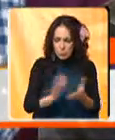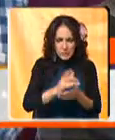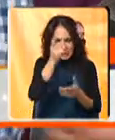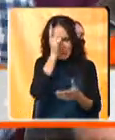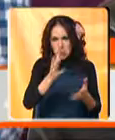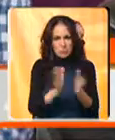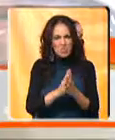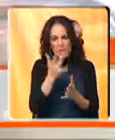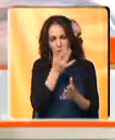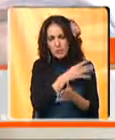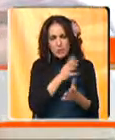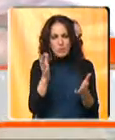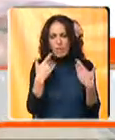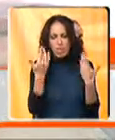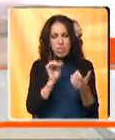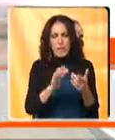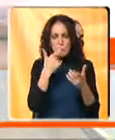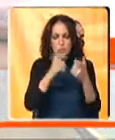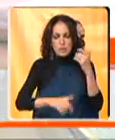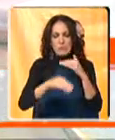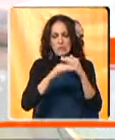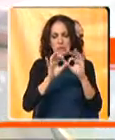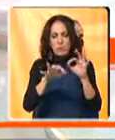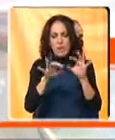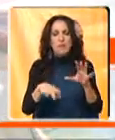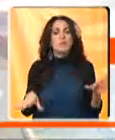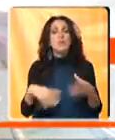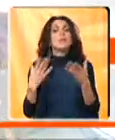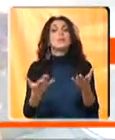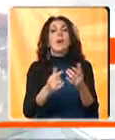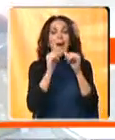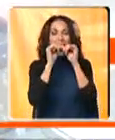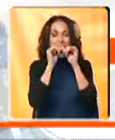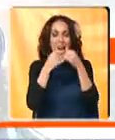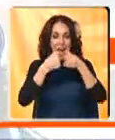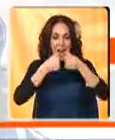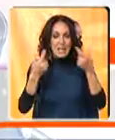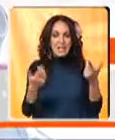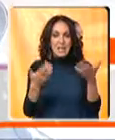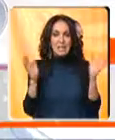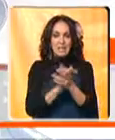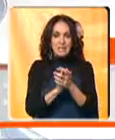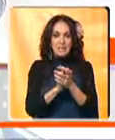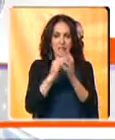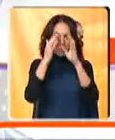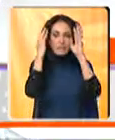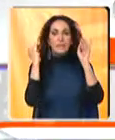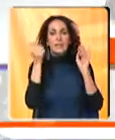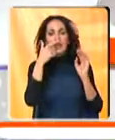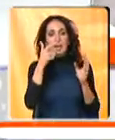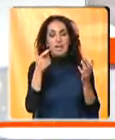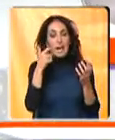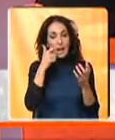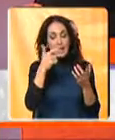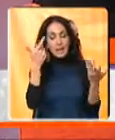inteligentes. É tudo ridículo, é tudo nacionalismo, as pessoas são todas iguais. Para além dos implantes, os nossos contemplados por esta magnífica iniciativa da